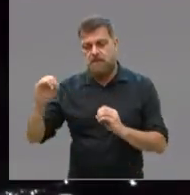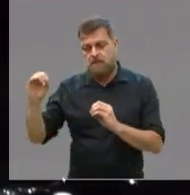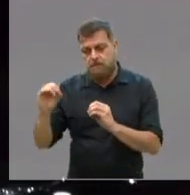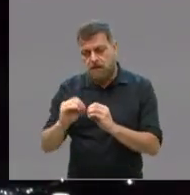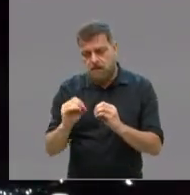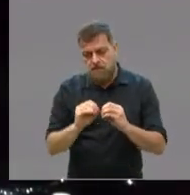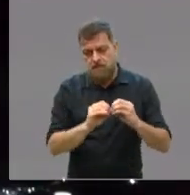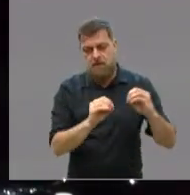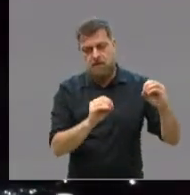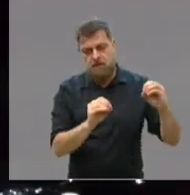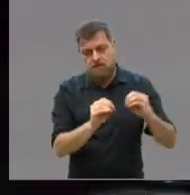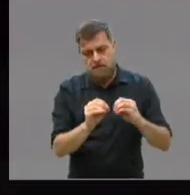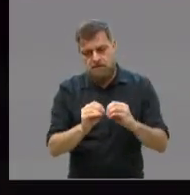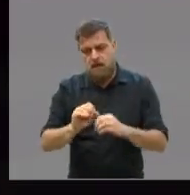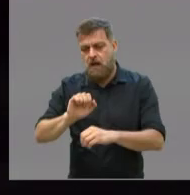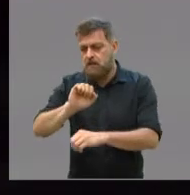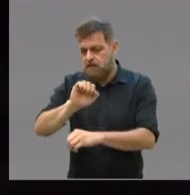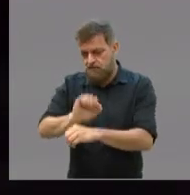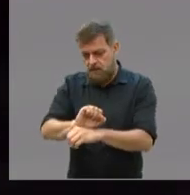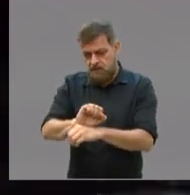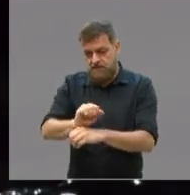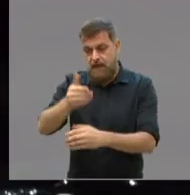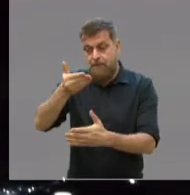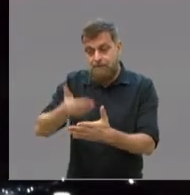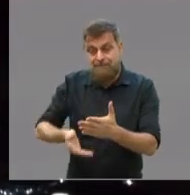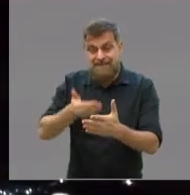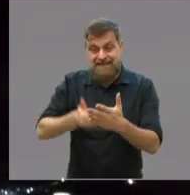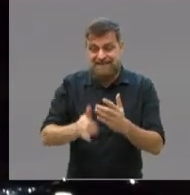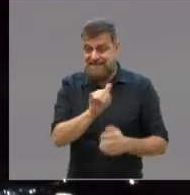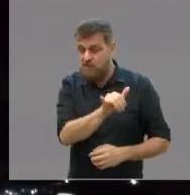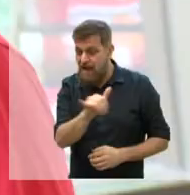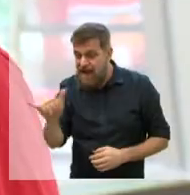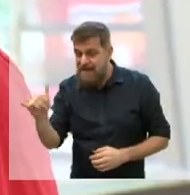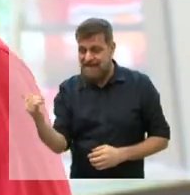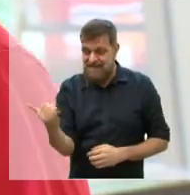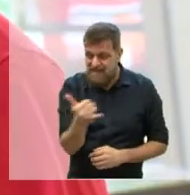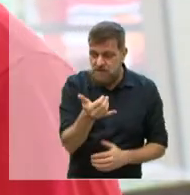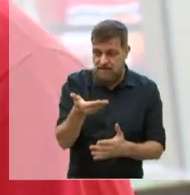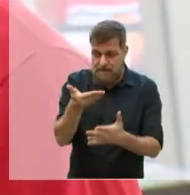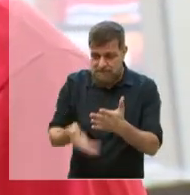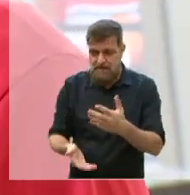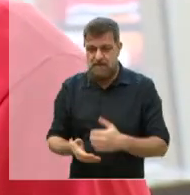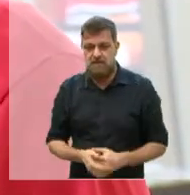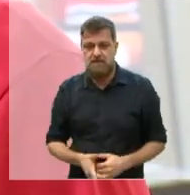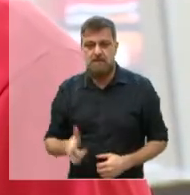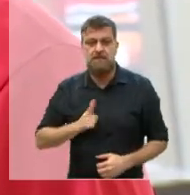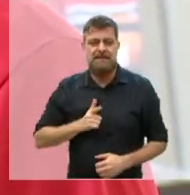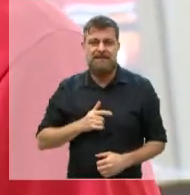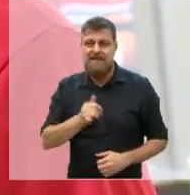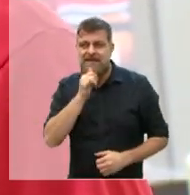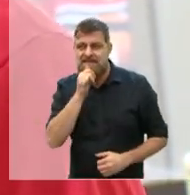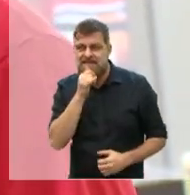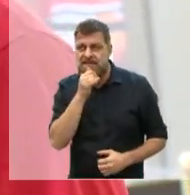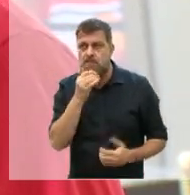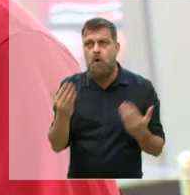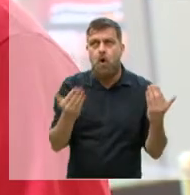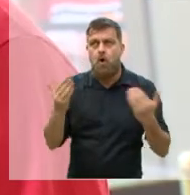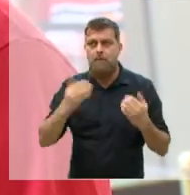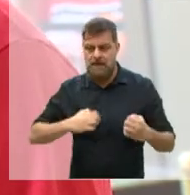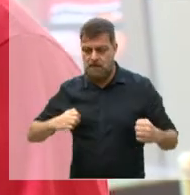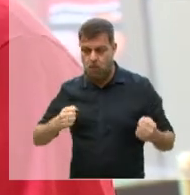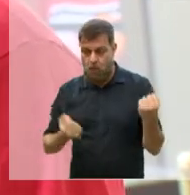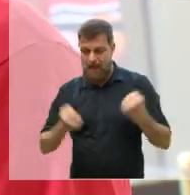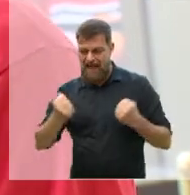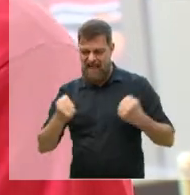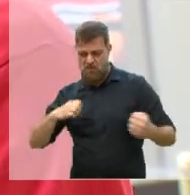parar, porque eu perco energia a cada choque. Se a gente pensar, o senhor falou em choque, em batidas de carro, por exemplo, já dá para entender um pouco?